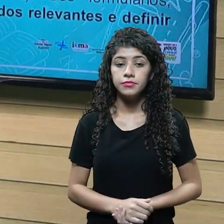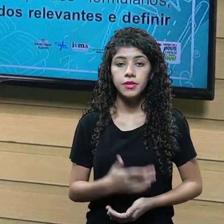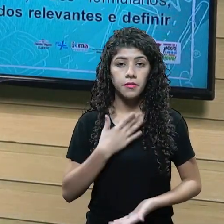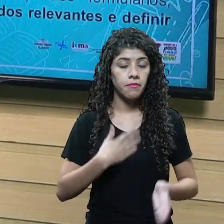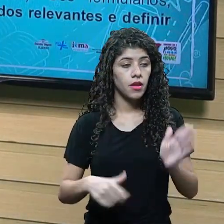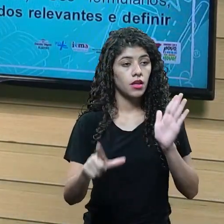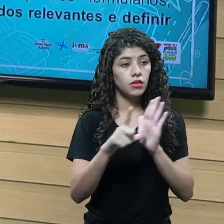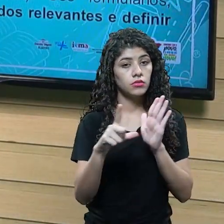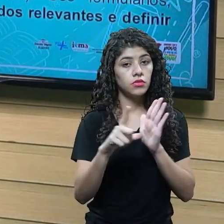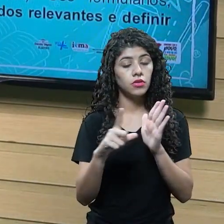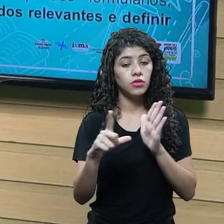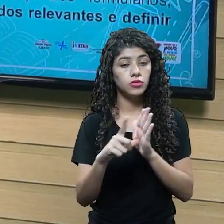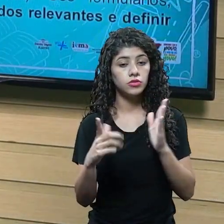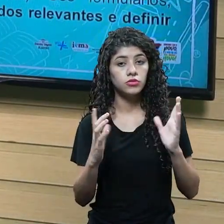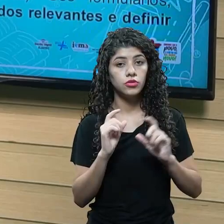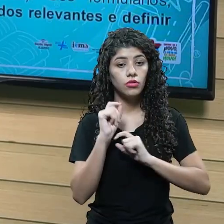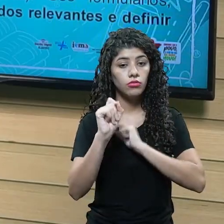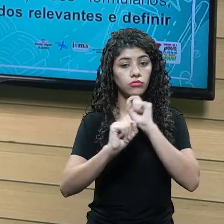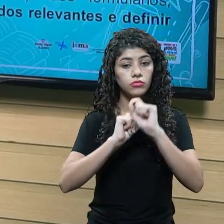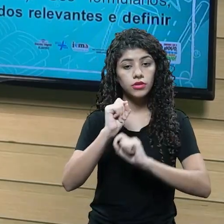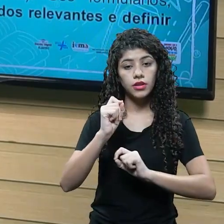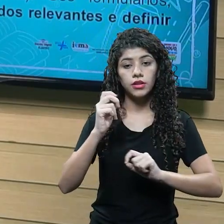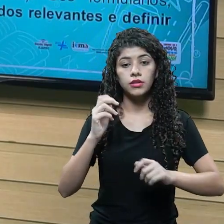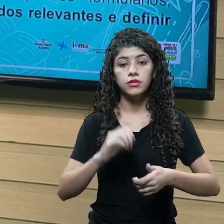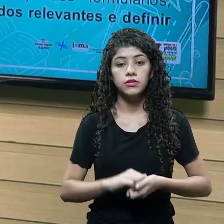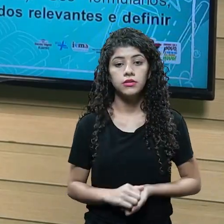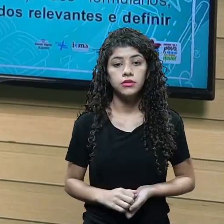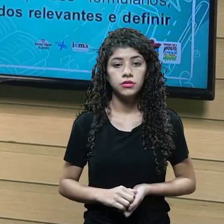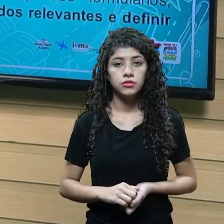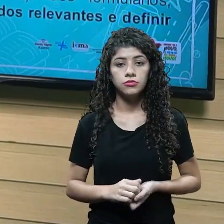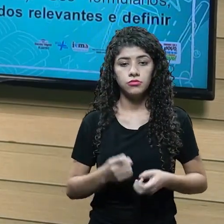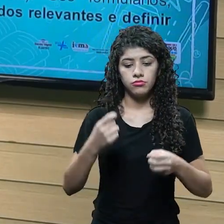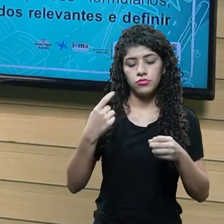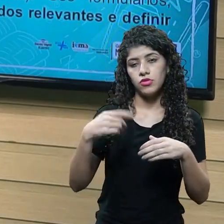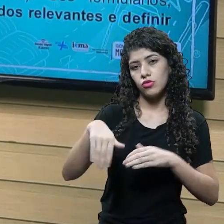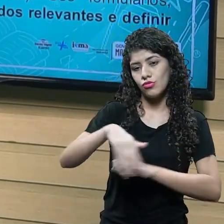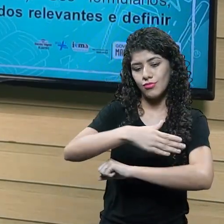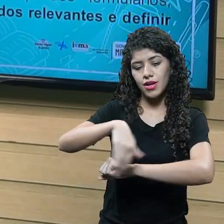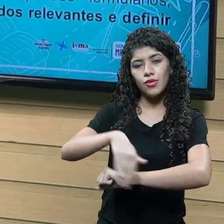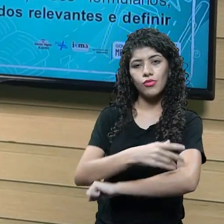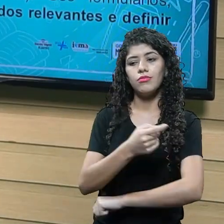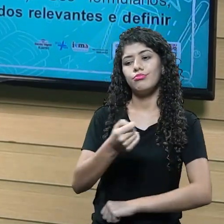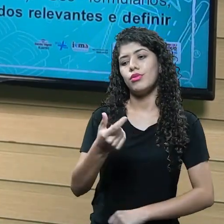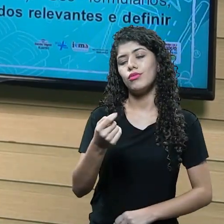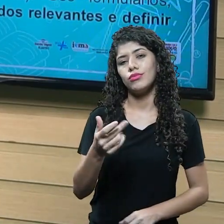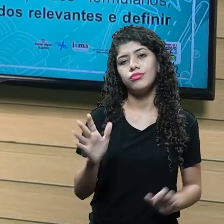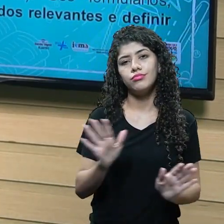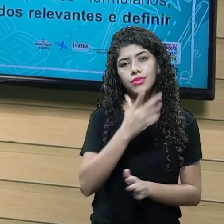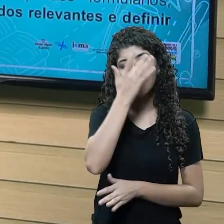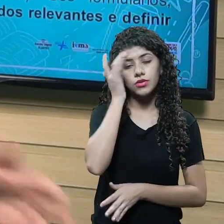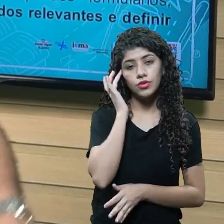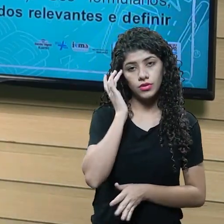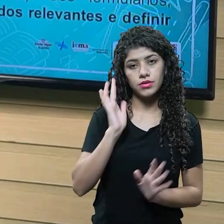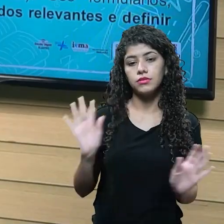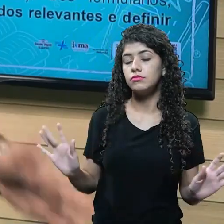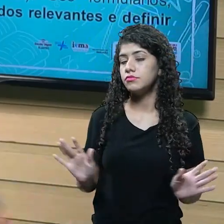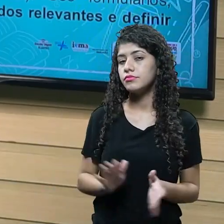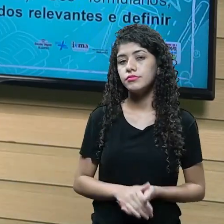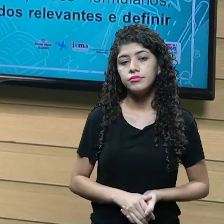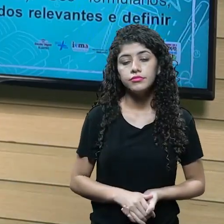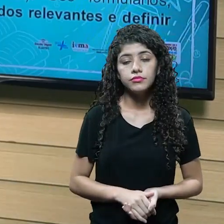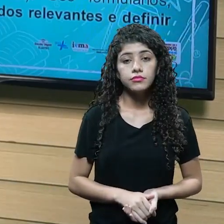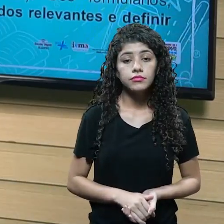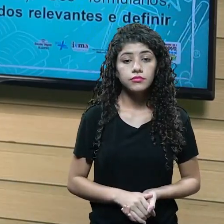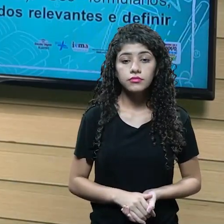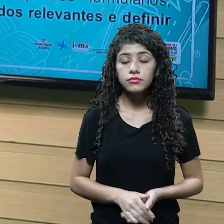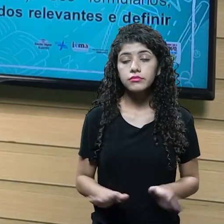exemplo, dessa Carmen Esther, eu vou colocar numa loja de rua pouco frequentada, que tem pouca passagem de cidadãos, de consumidores assim